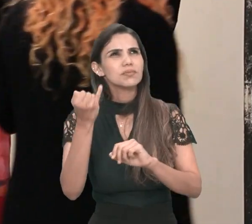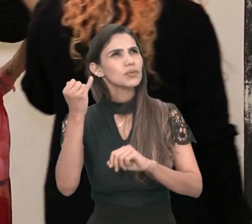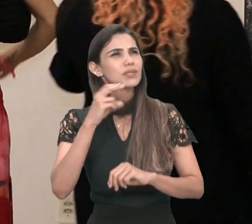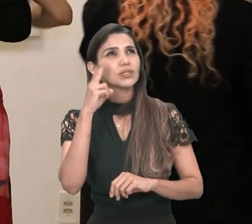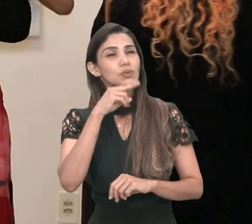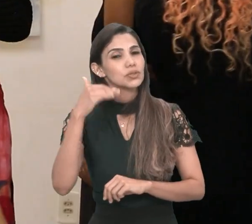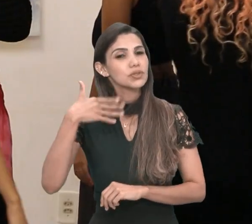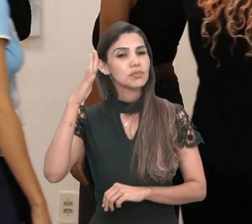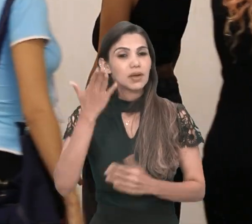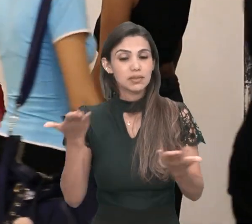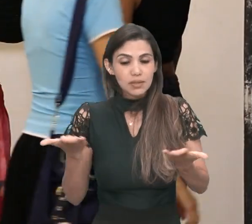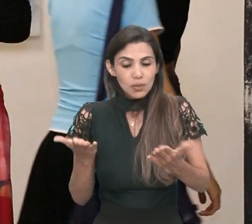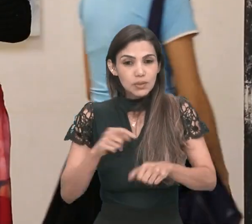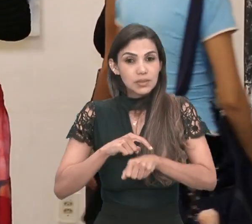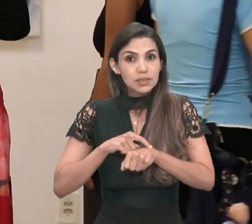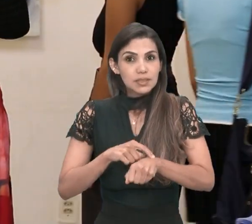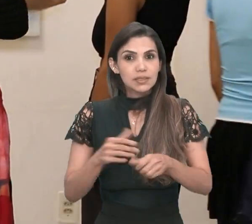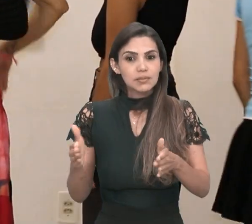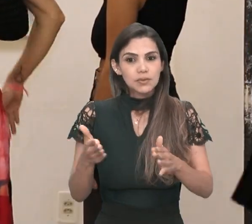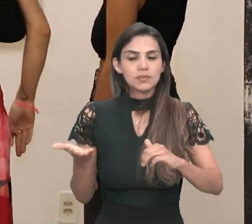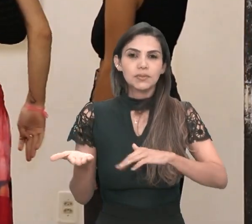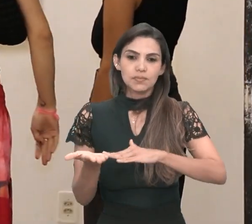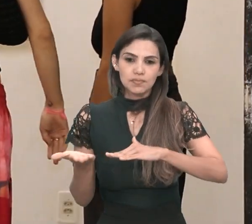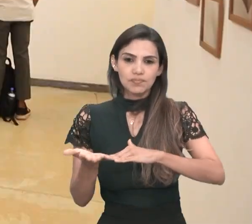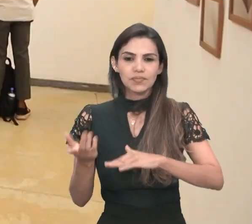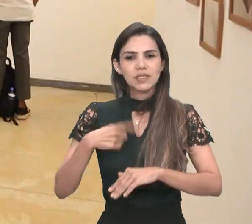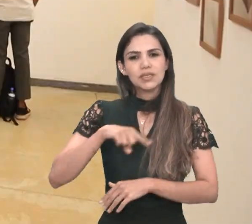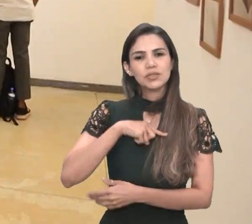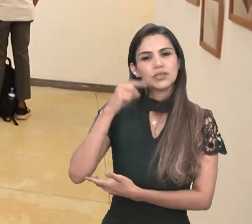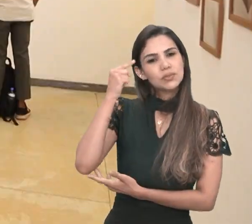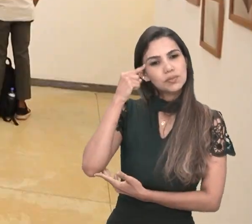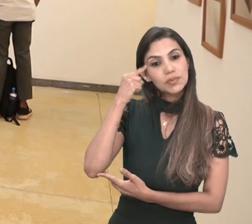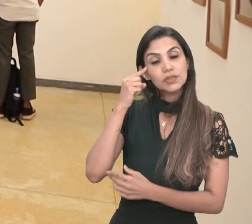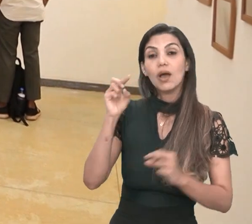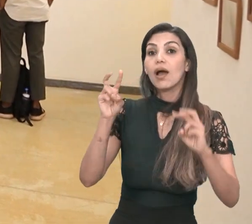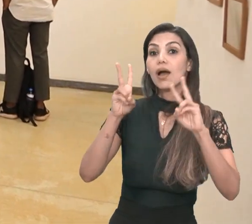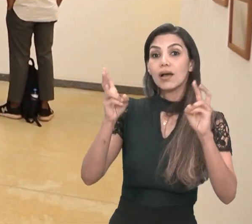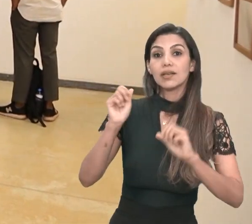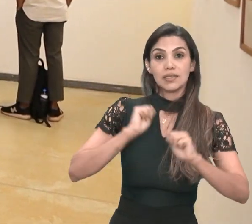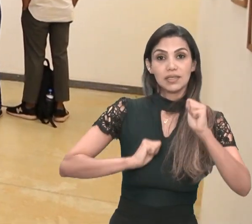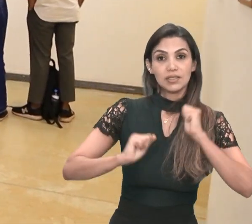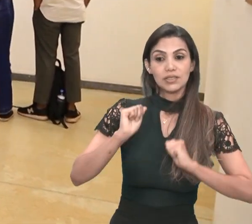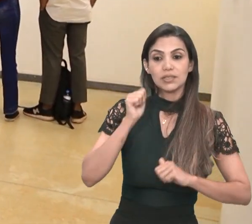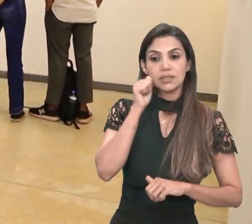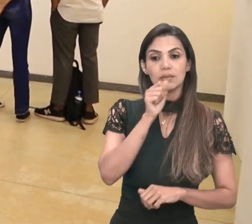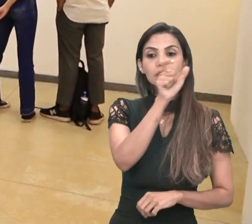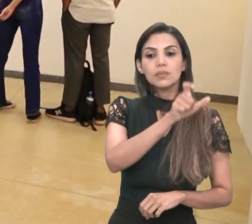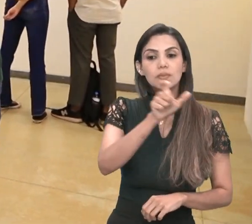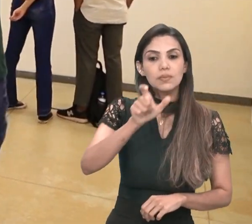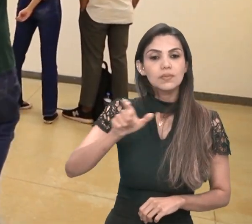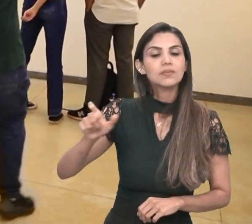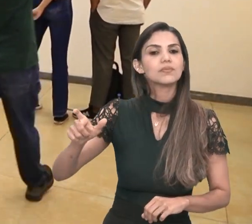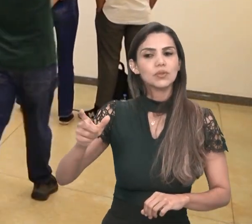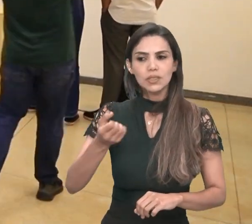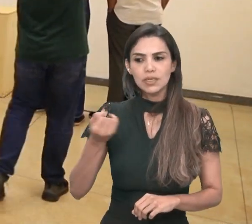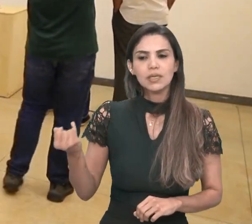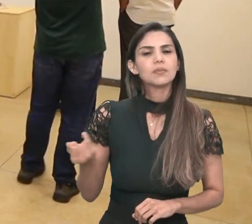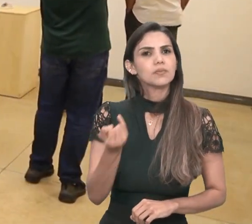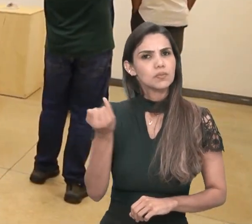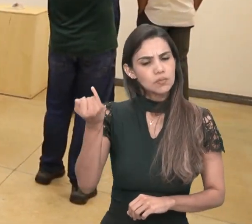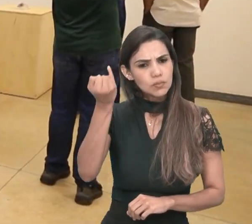contemporaneidade. E houve um momento no qual pensamos que a questão das mulheres artistas, embora pareça ser que é uma coisa que